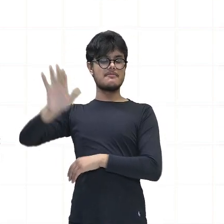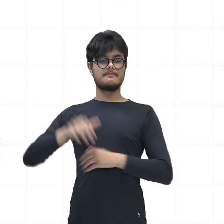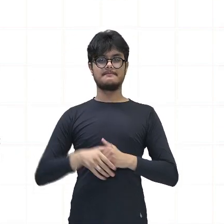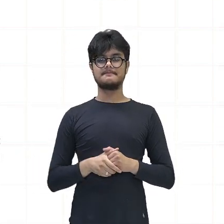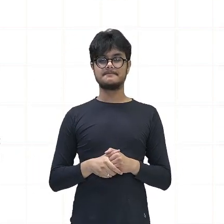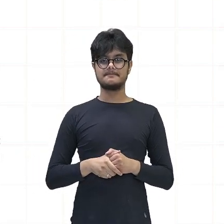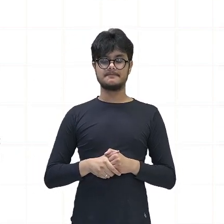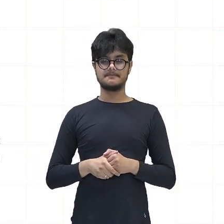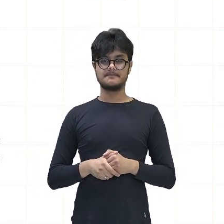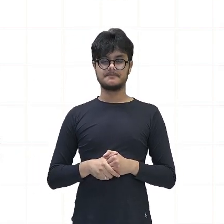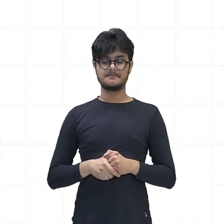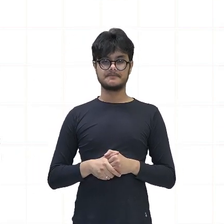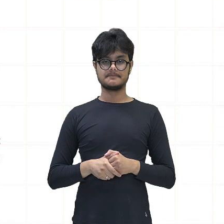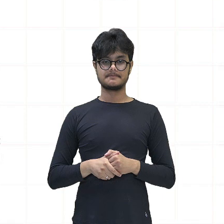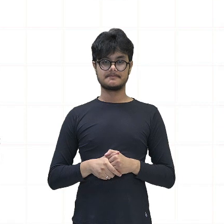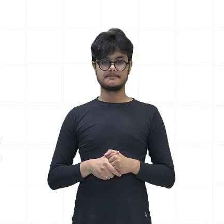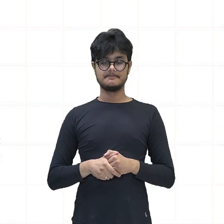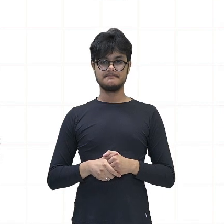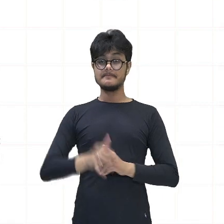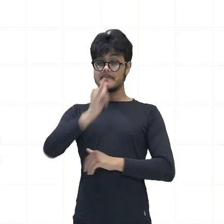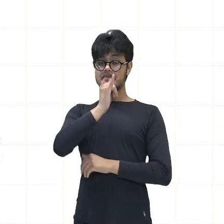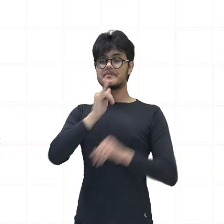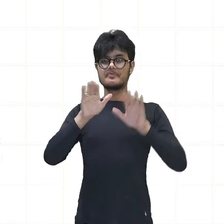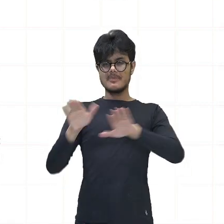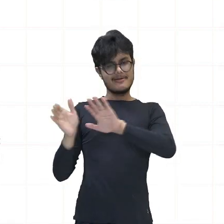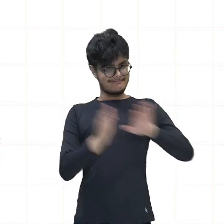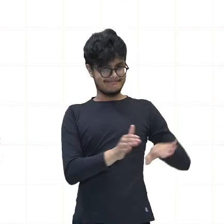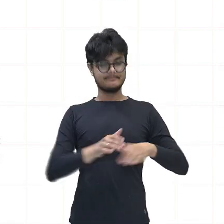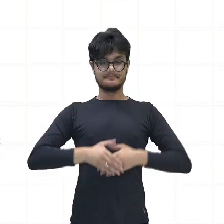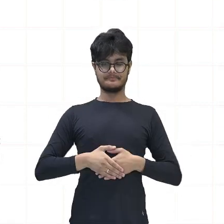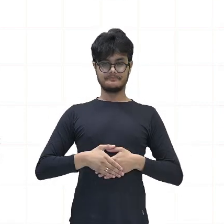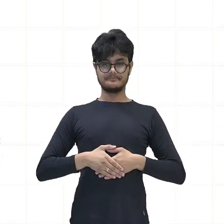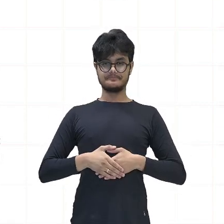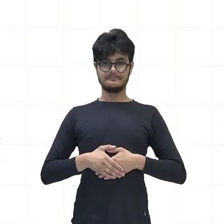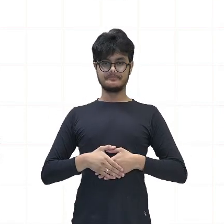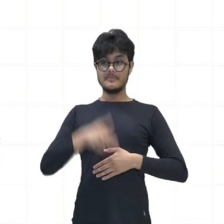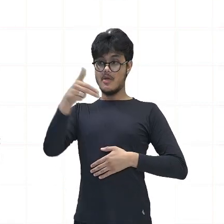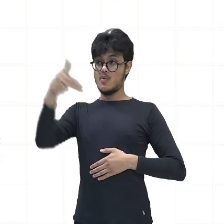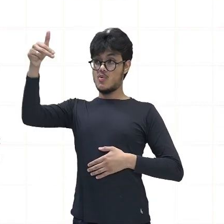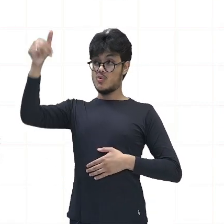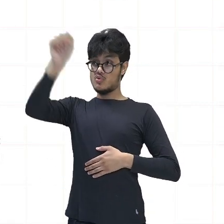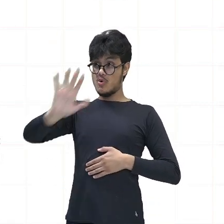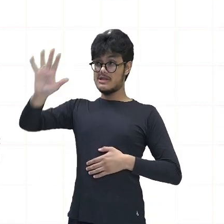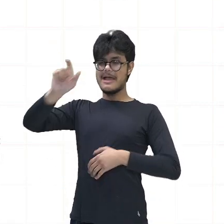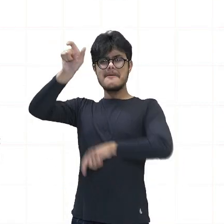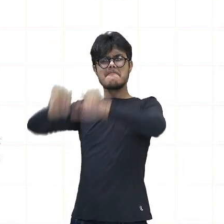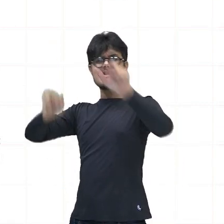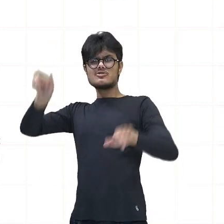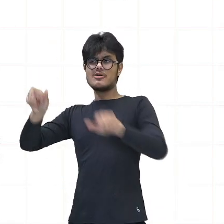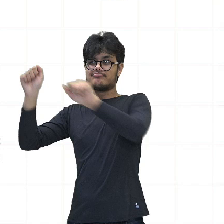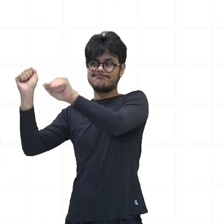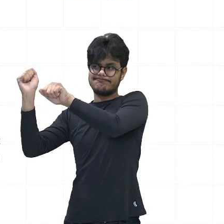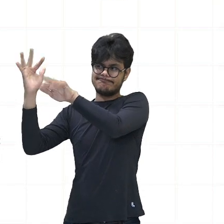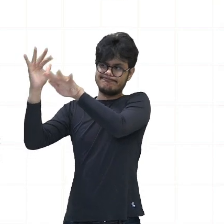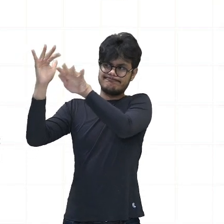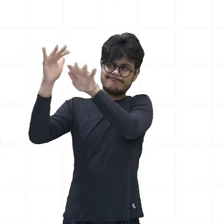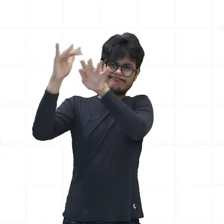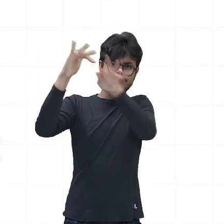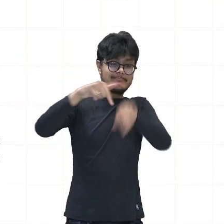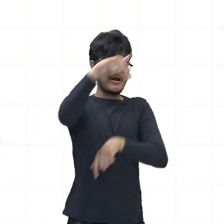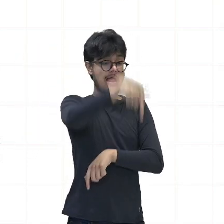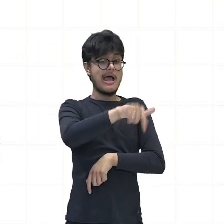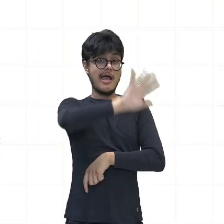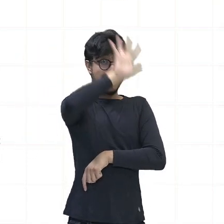nós tivemos a contribuição dos nordestinos que vieram, né, migraram para a Amazônia nesse período para